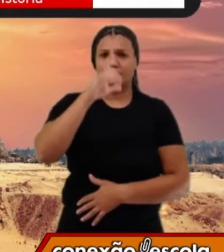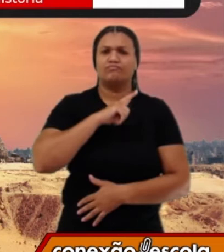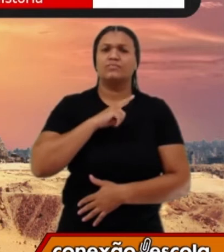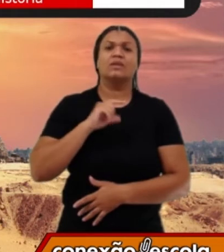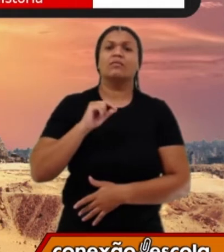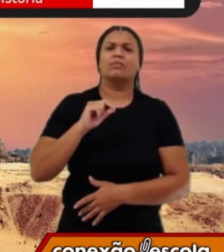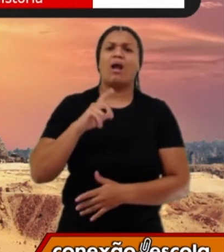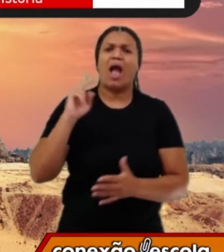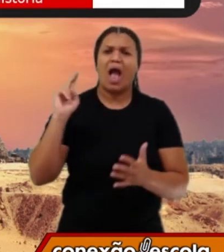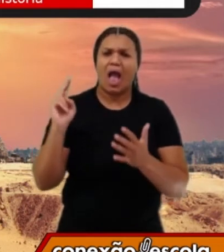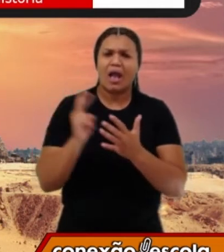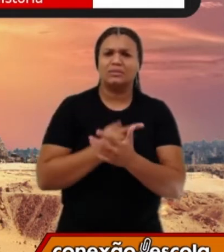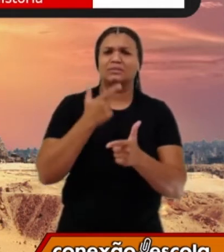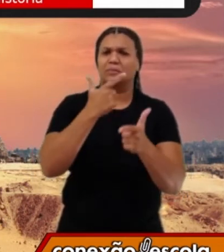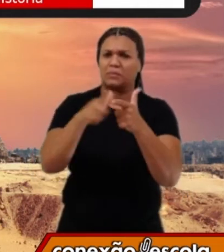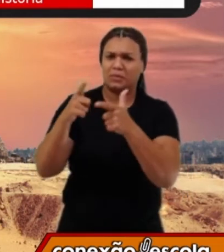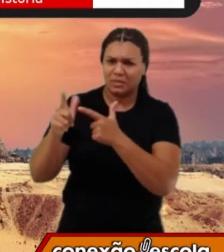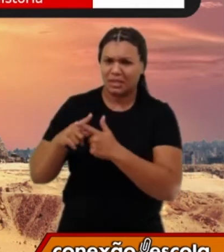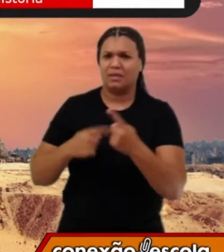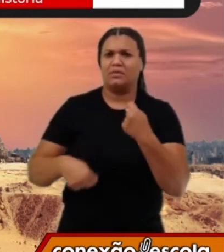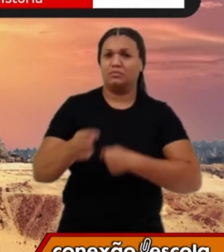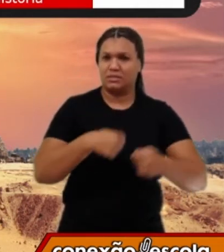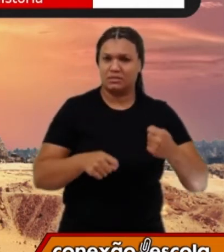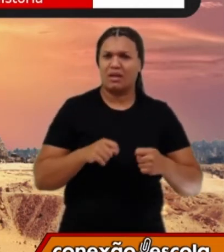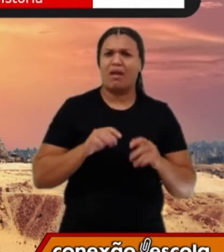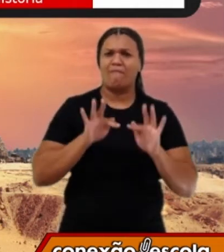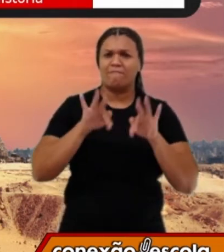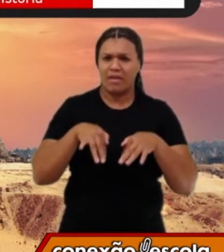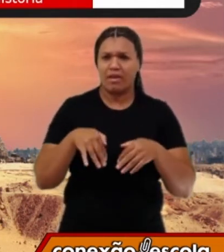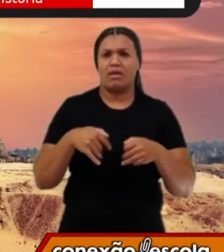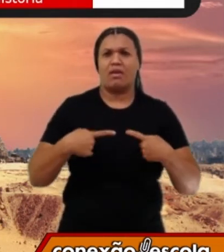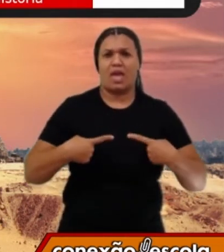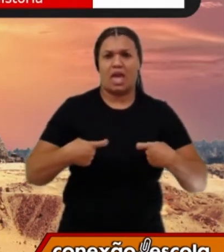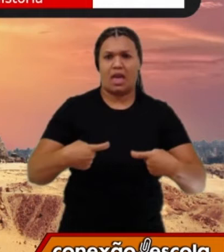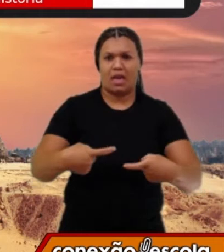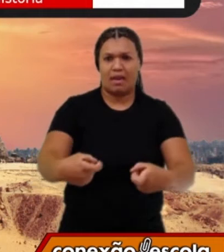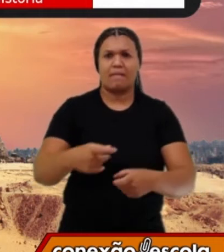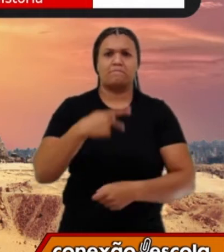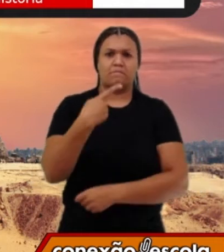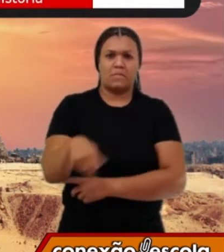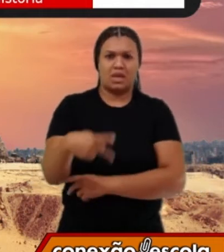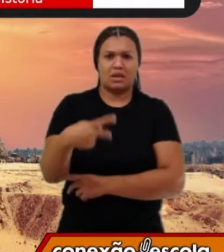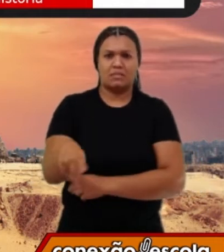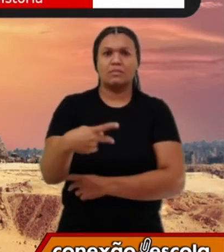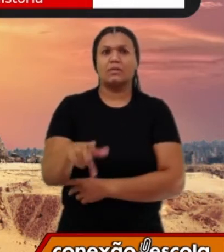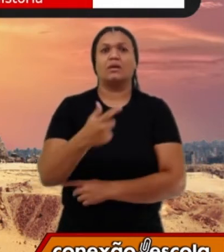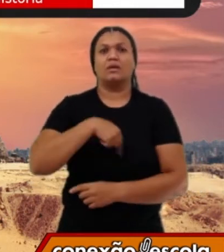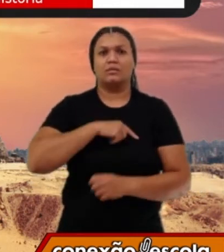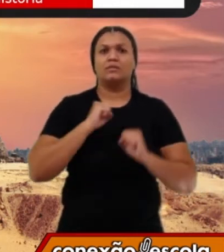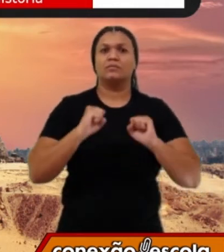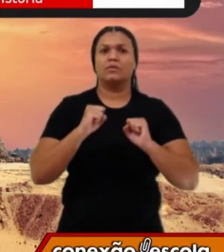crises econômicas muito fortes, desde também do final da Guerra do Paraguai, nós podemos destacar ali o